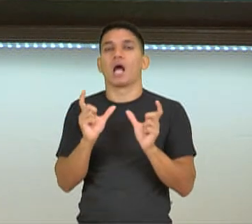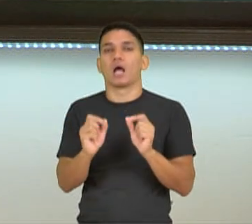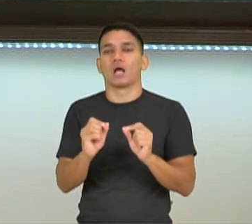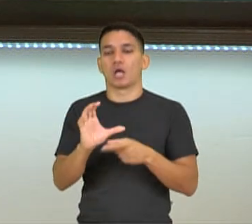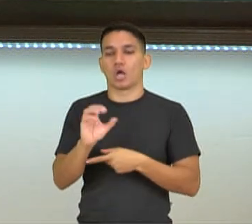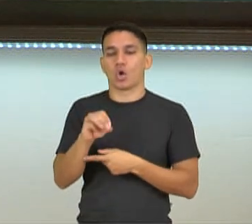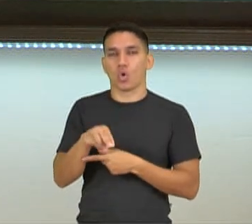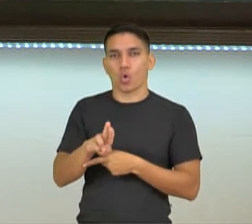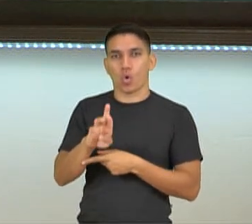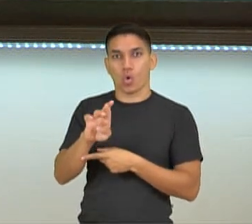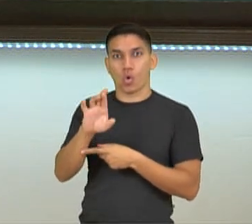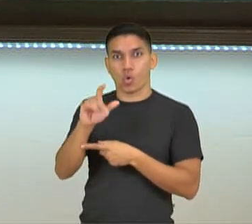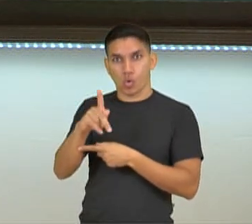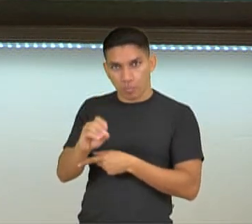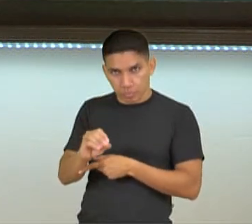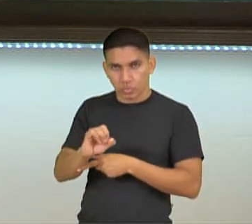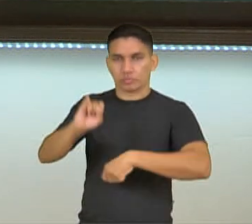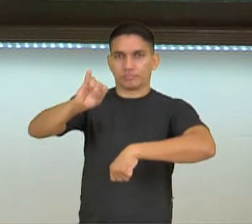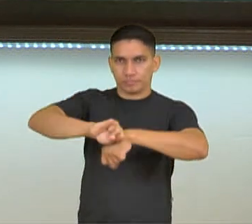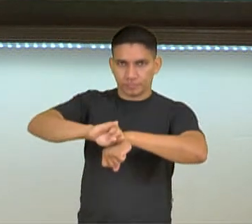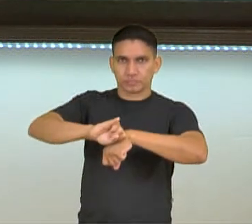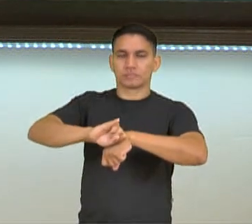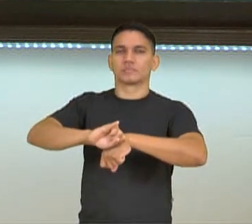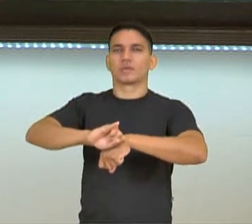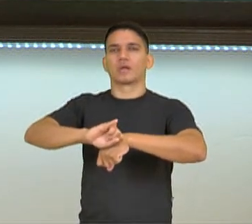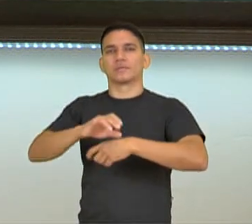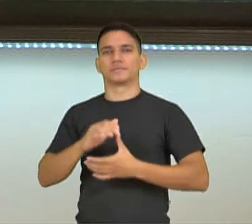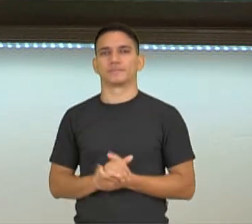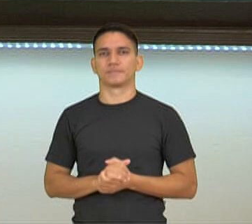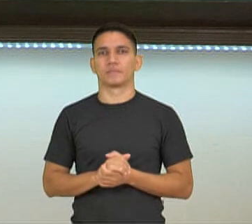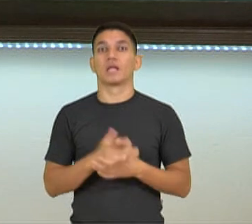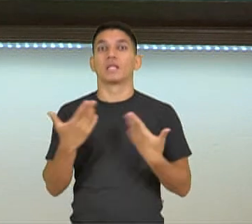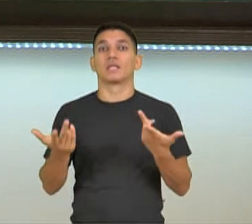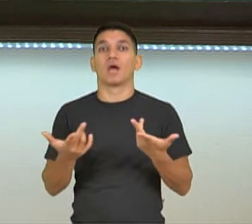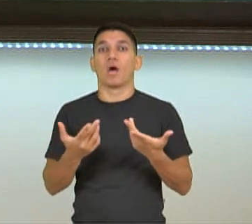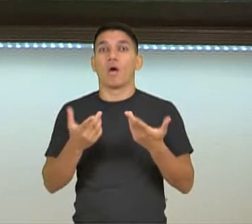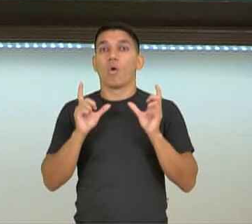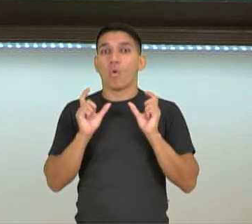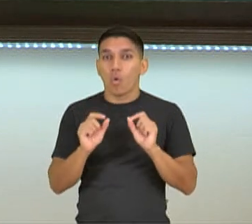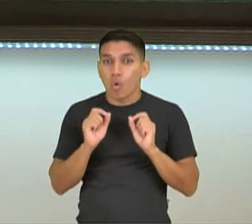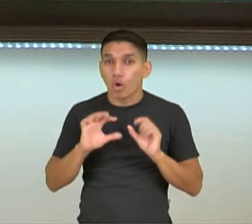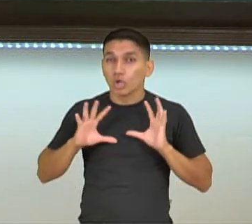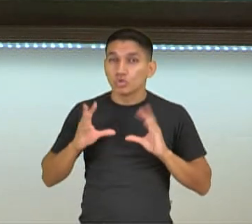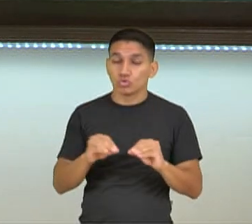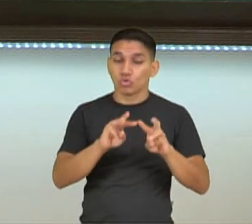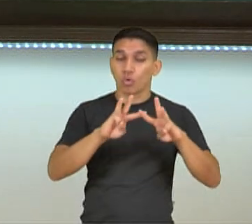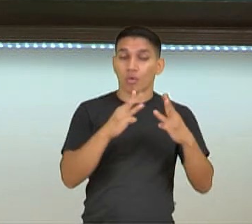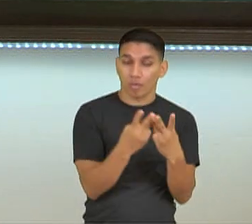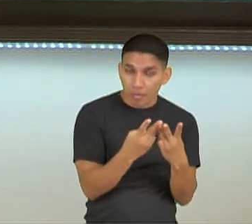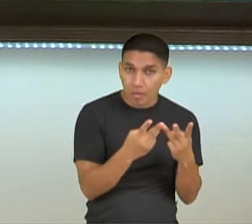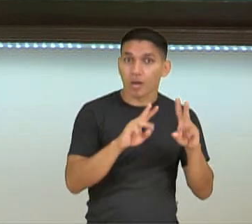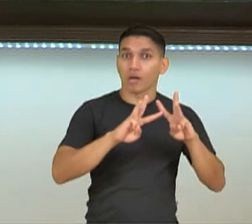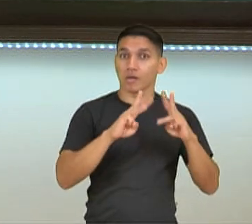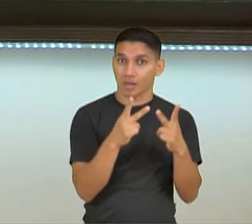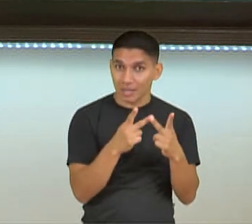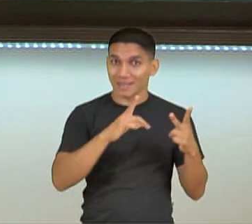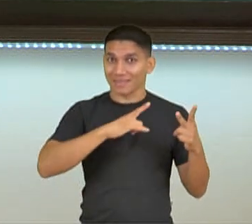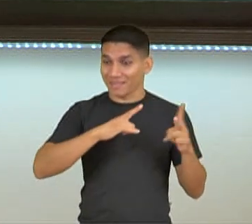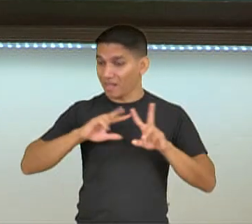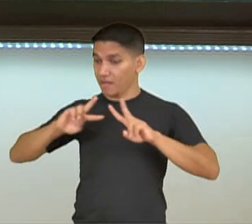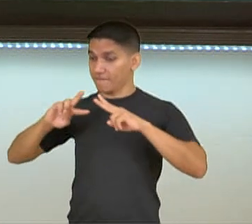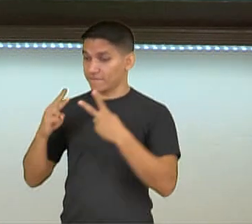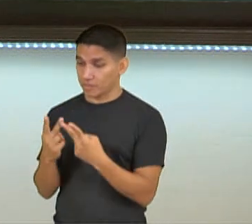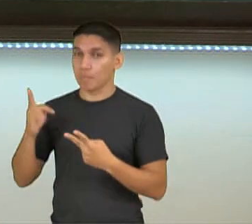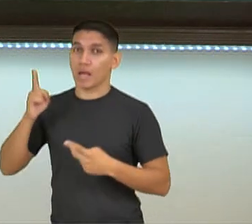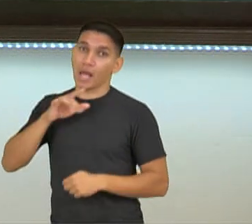beleza? Então lembre-se sempre, a matéria, ela é tudo aquilo que nós conhecemos, que possui massa e ocupa lugar no espaço. E ela é do